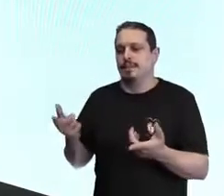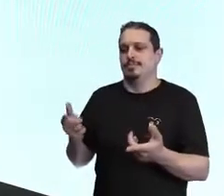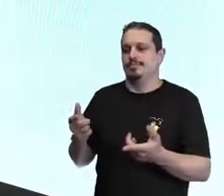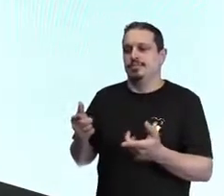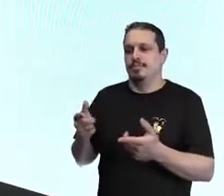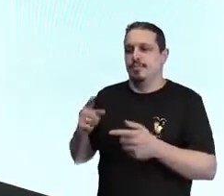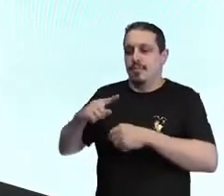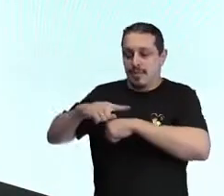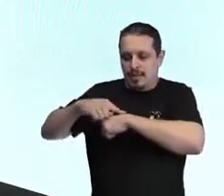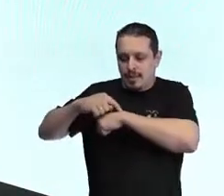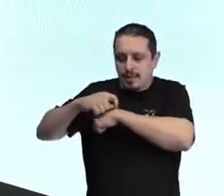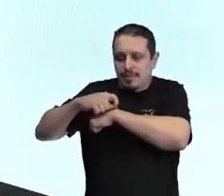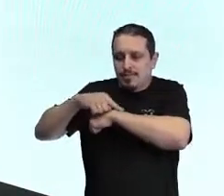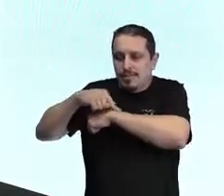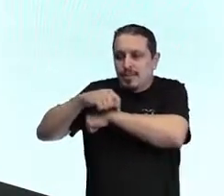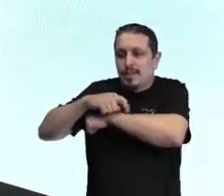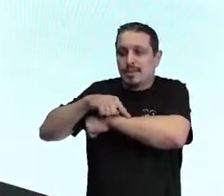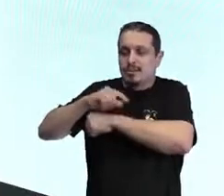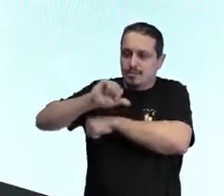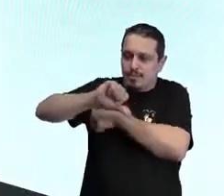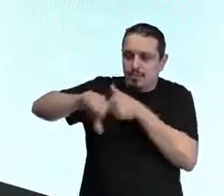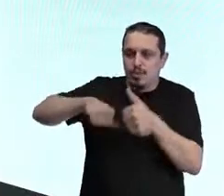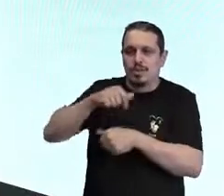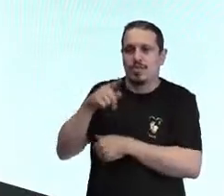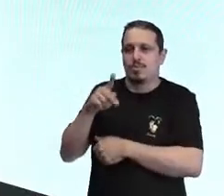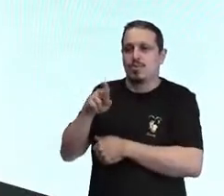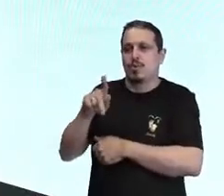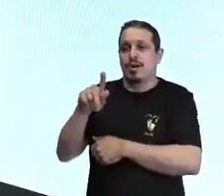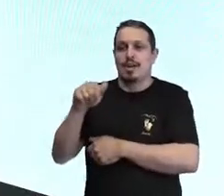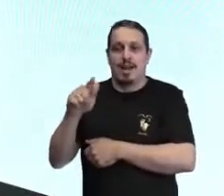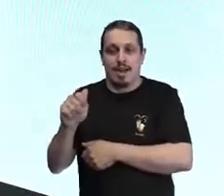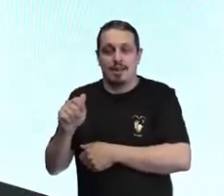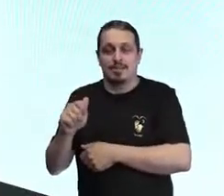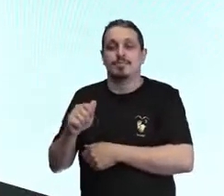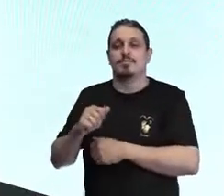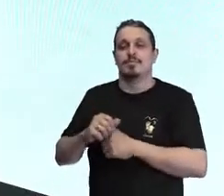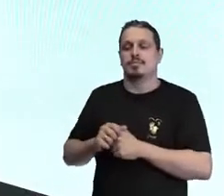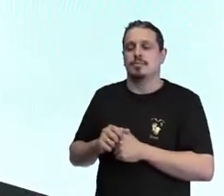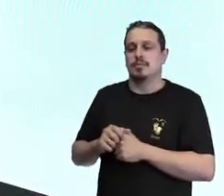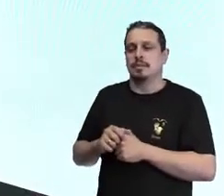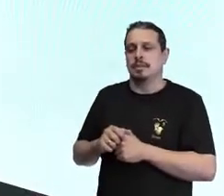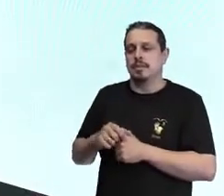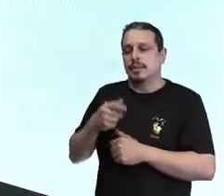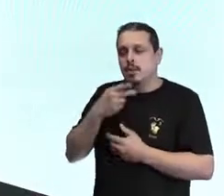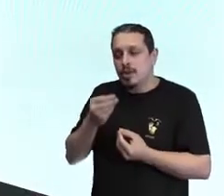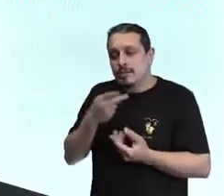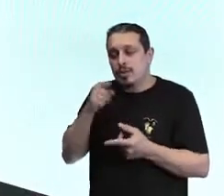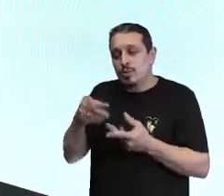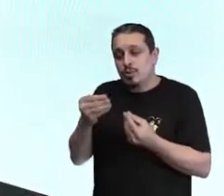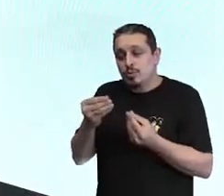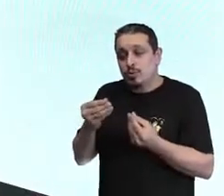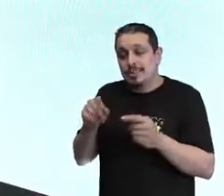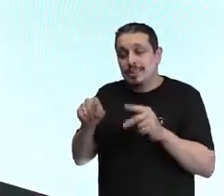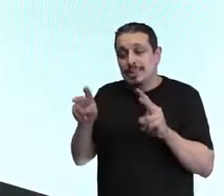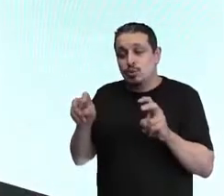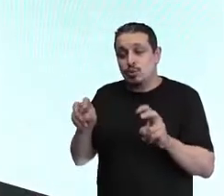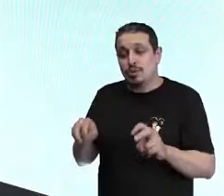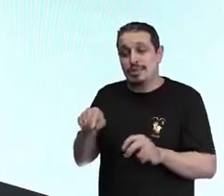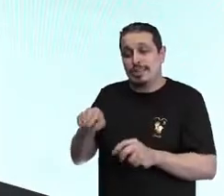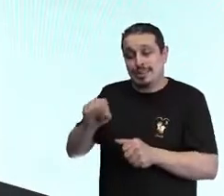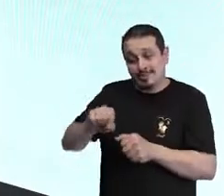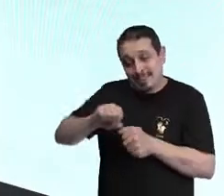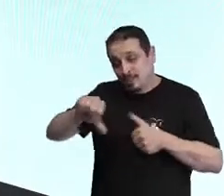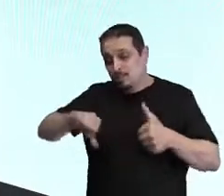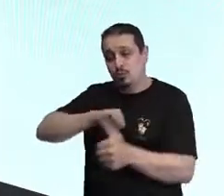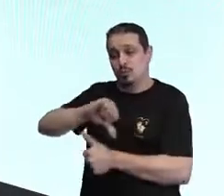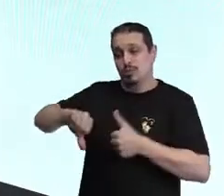Hélio Esquinde, que o Theo gostava de cantar muito, ele repetia muito essa frase da música que chama Metamorfose da Borboleta. Tem uma